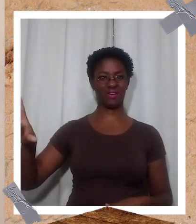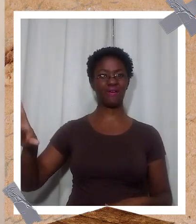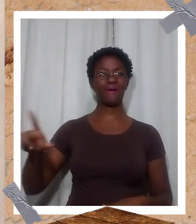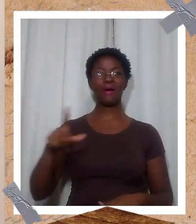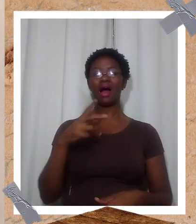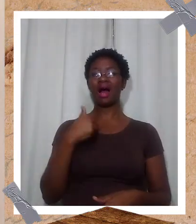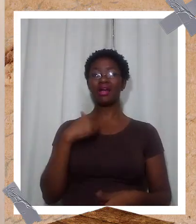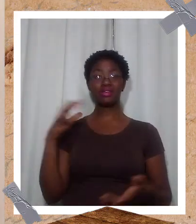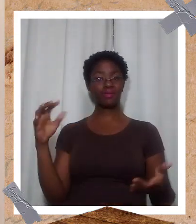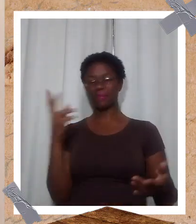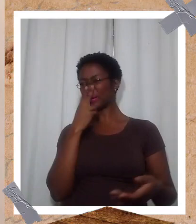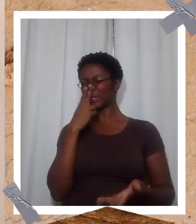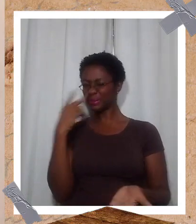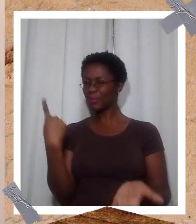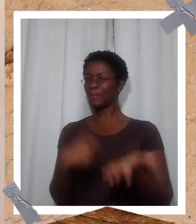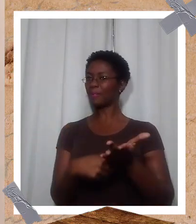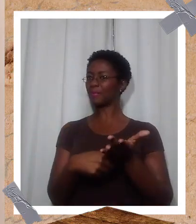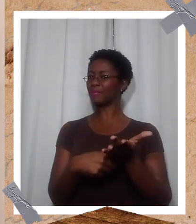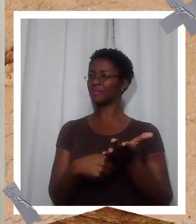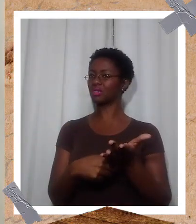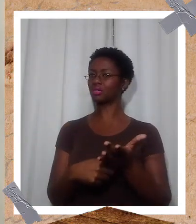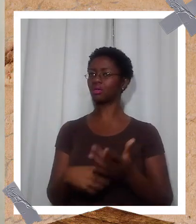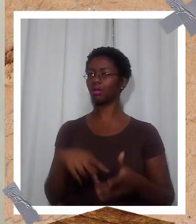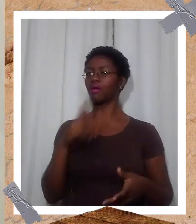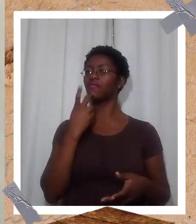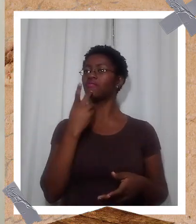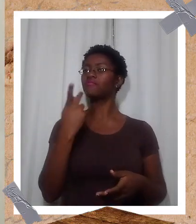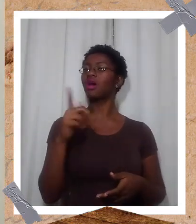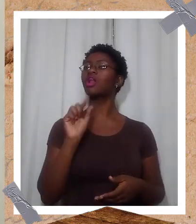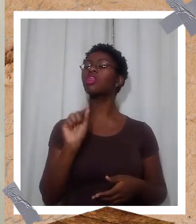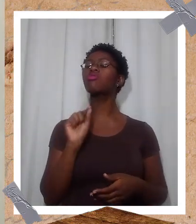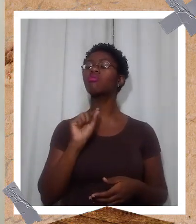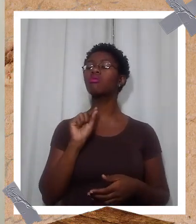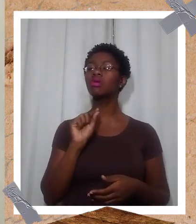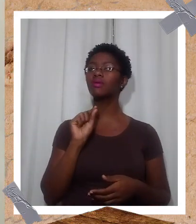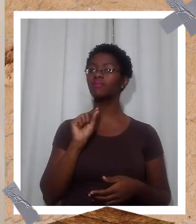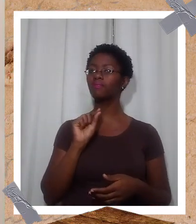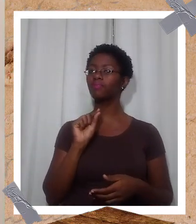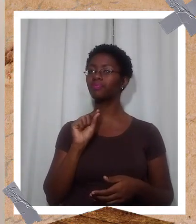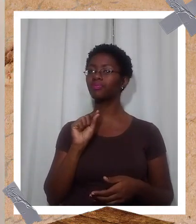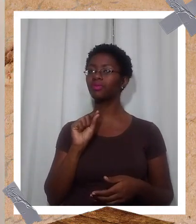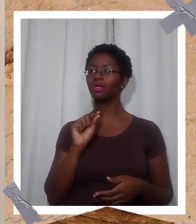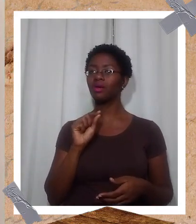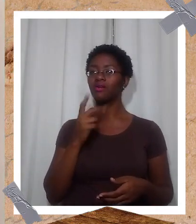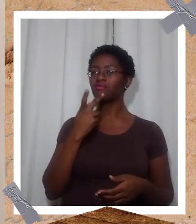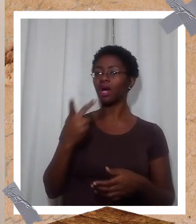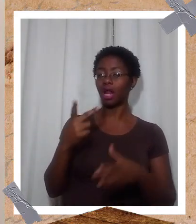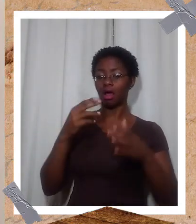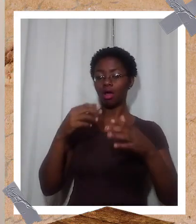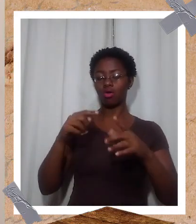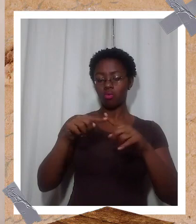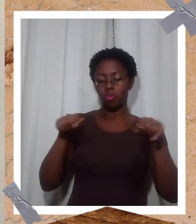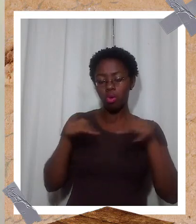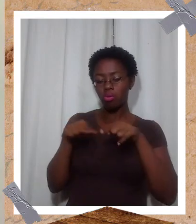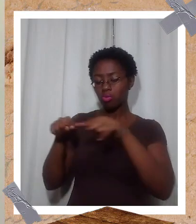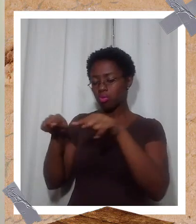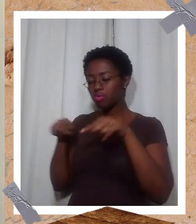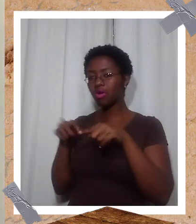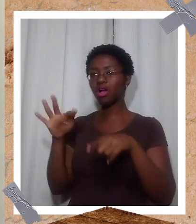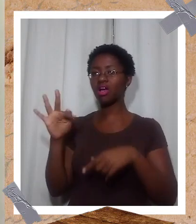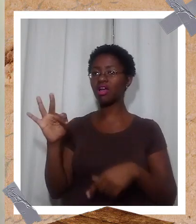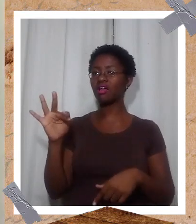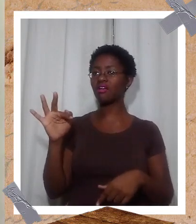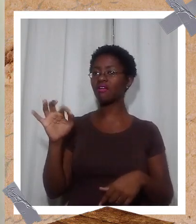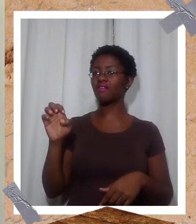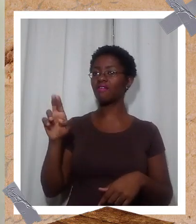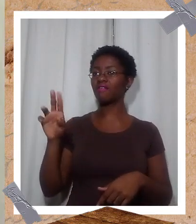fascinado com Maquiavel foi a questão do condottieri, a coisa dos feudos. Eu